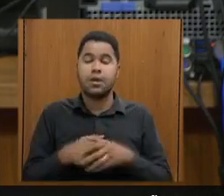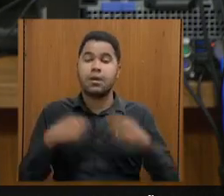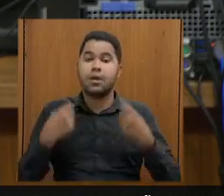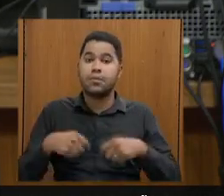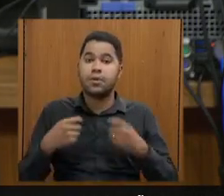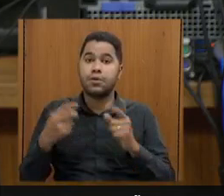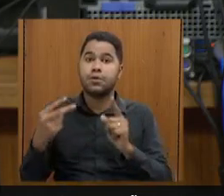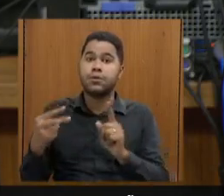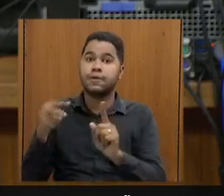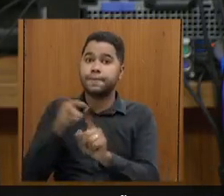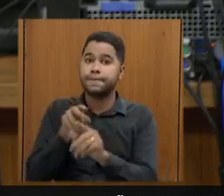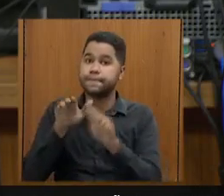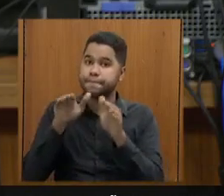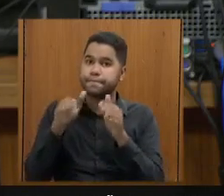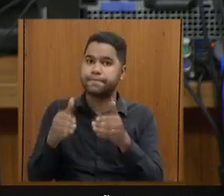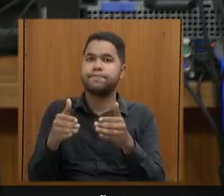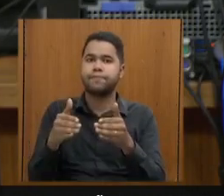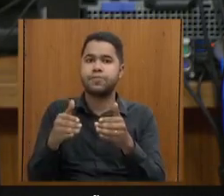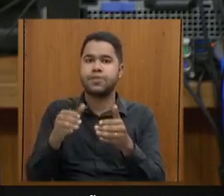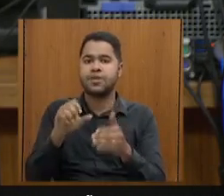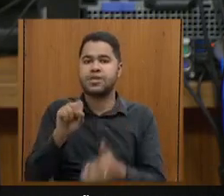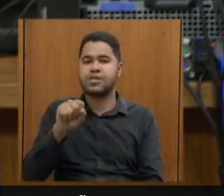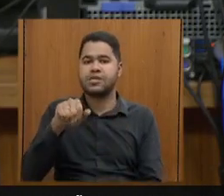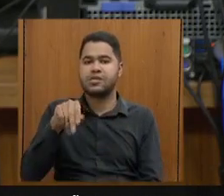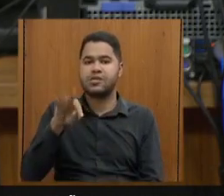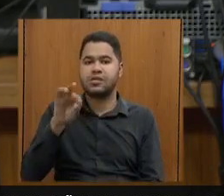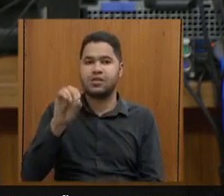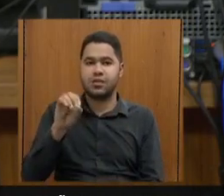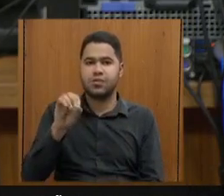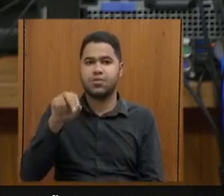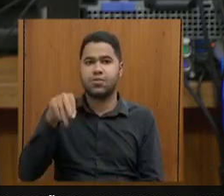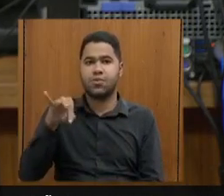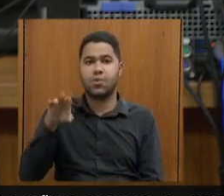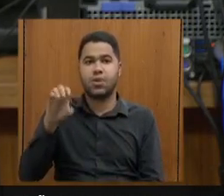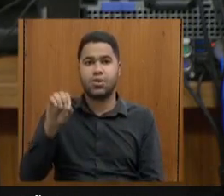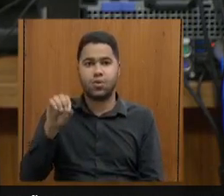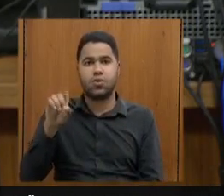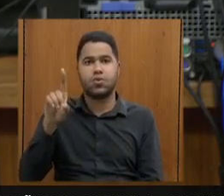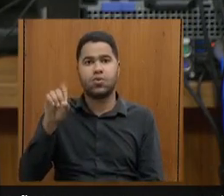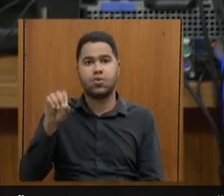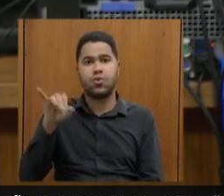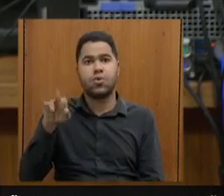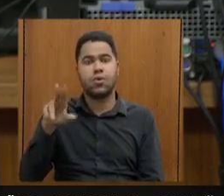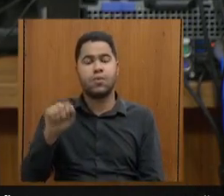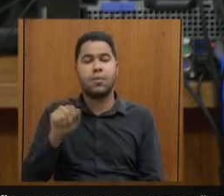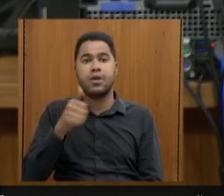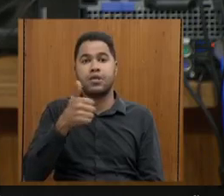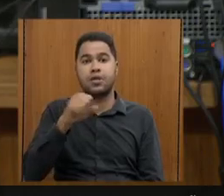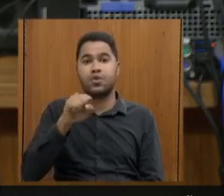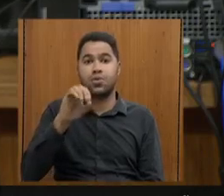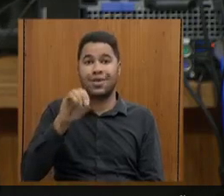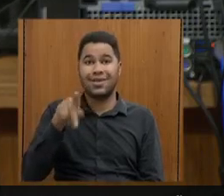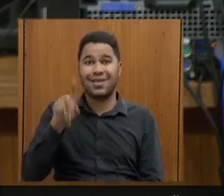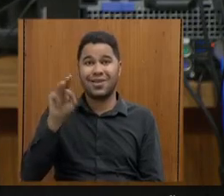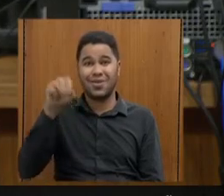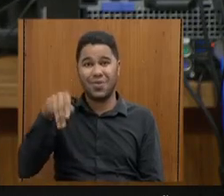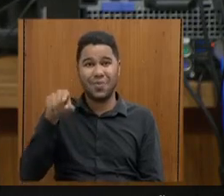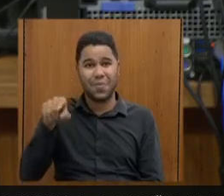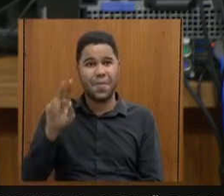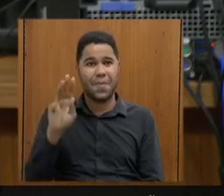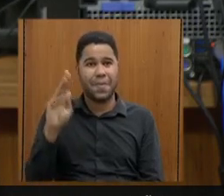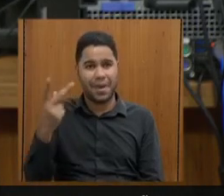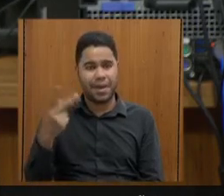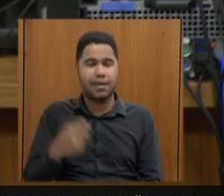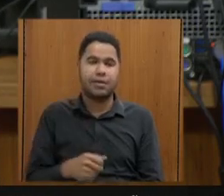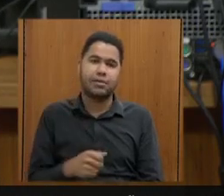um olhar específico passando a dor no ovário na margem da Fernão Dias a quilômetros de Belo Horizonte